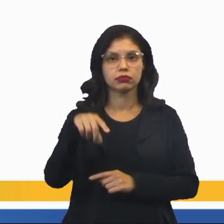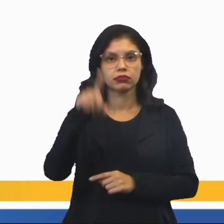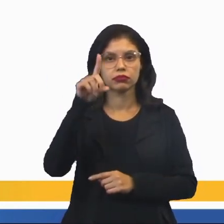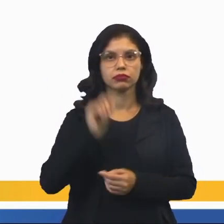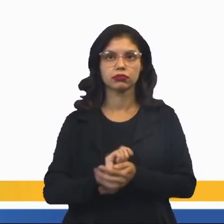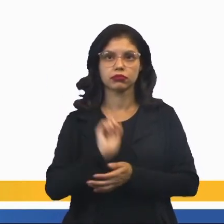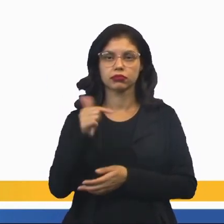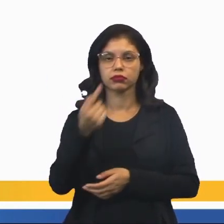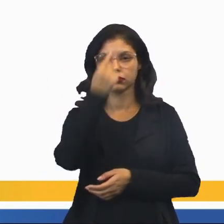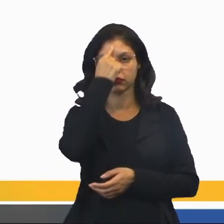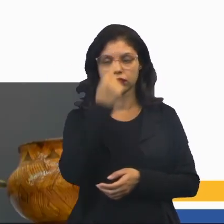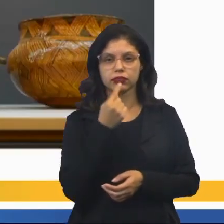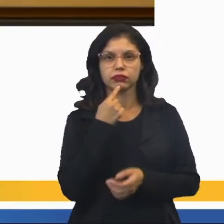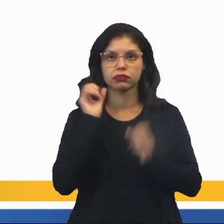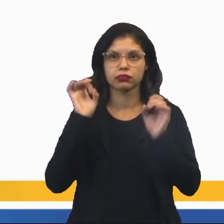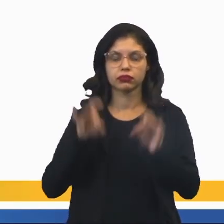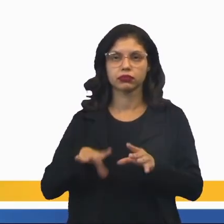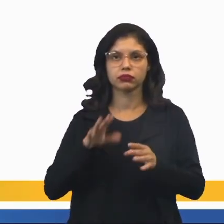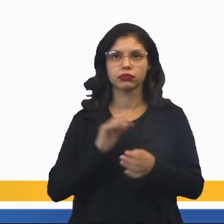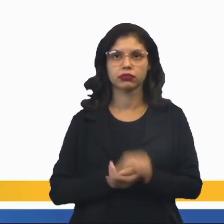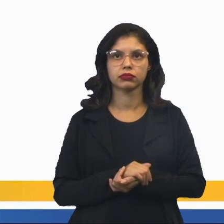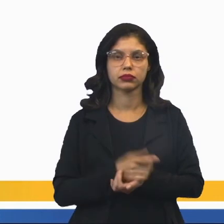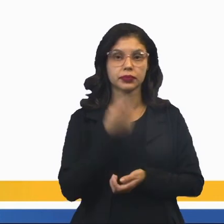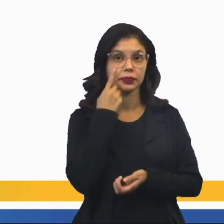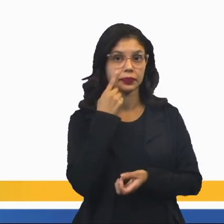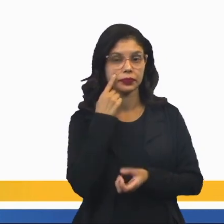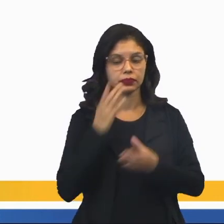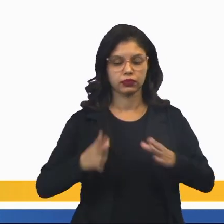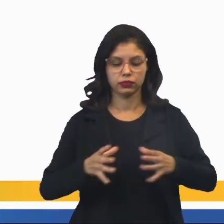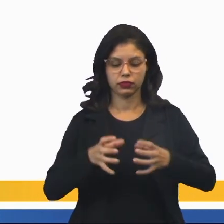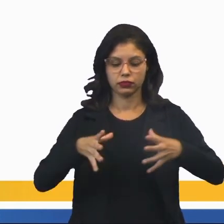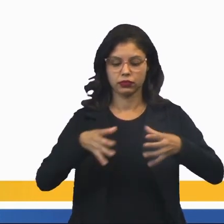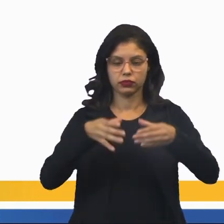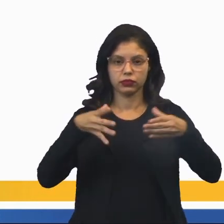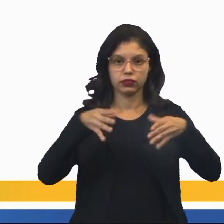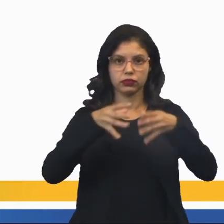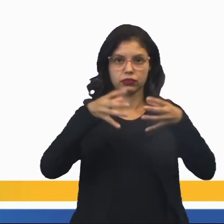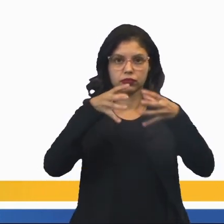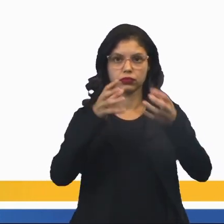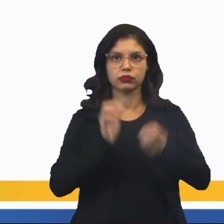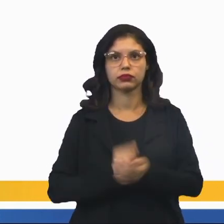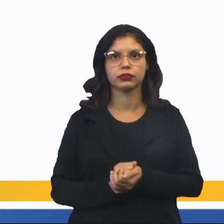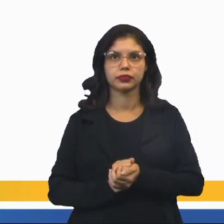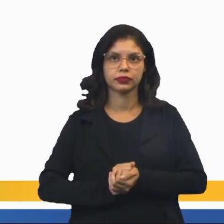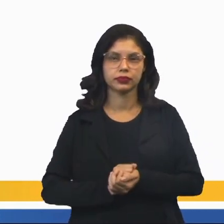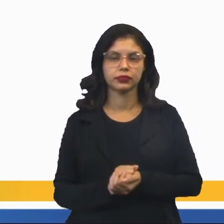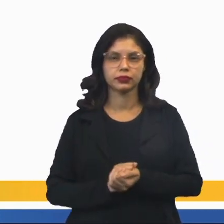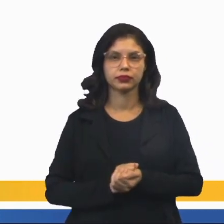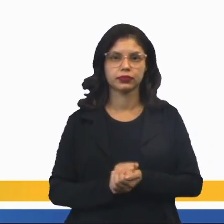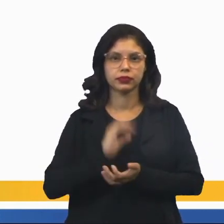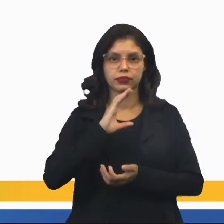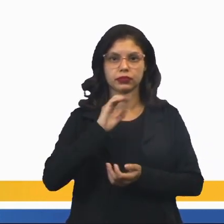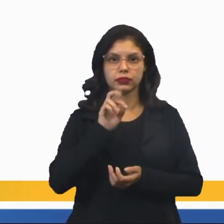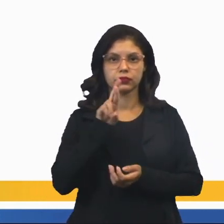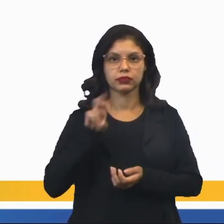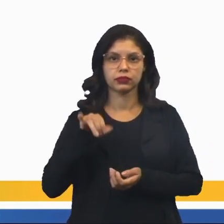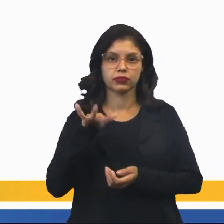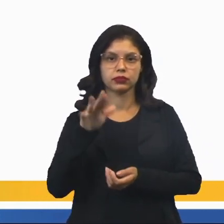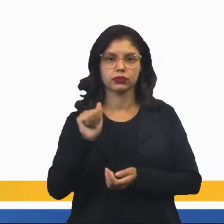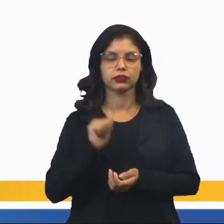nossa próxima e última imagem. Olha só, eu tenho aqui para vocês um utensílio de